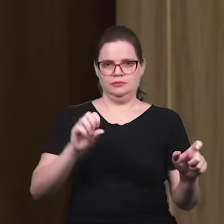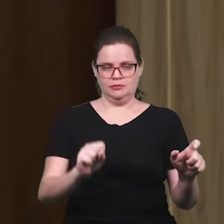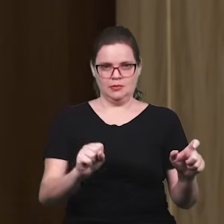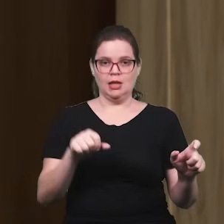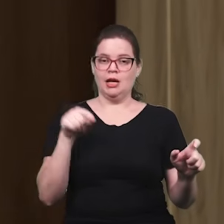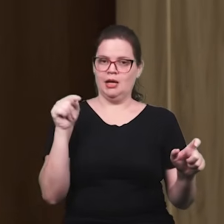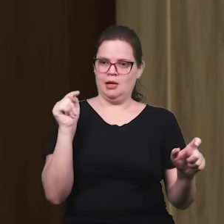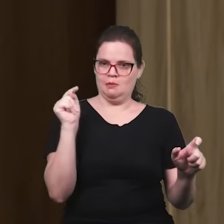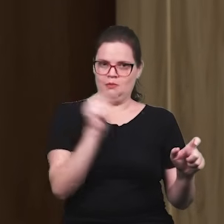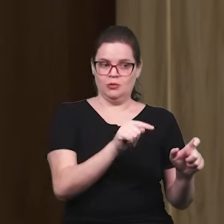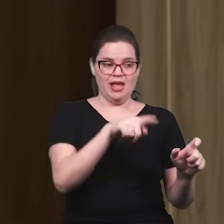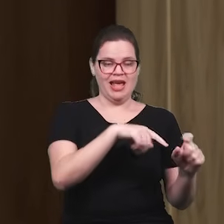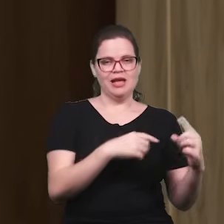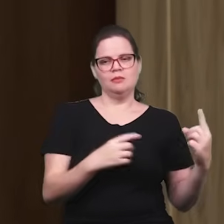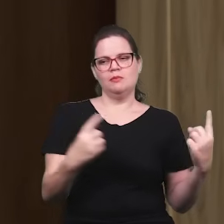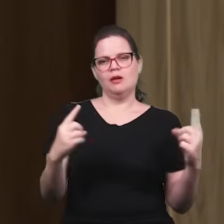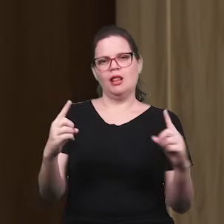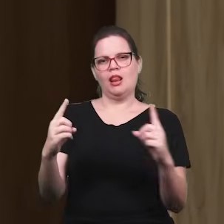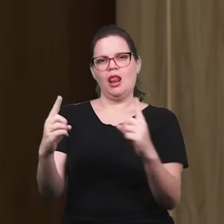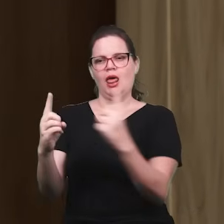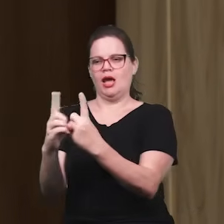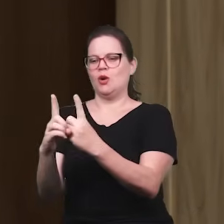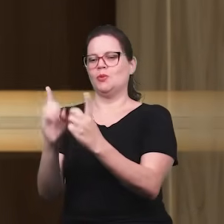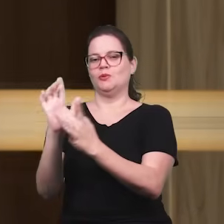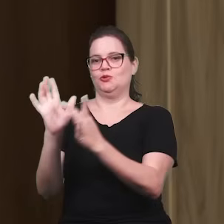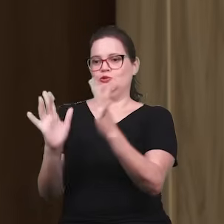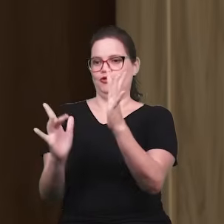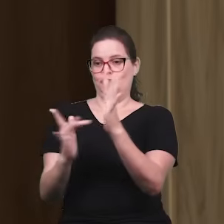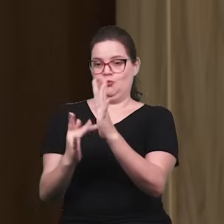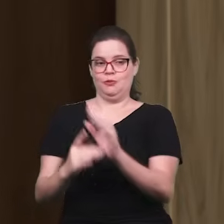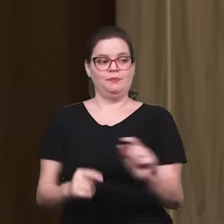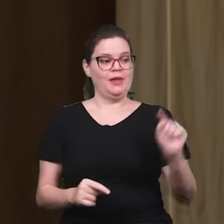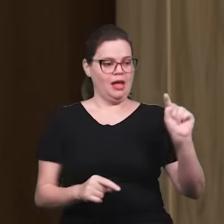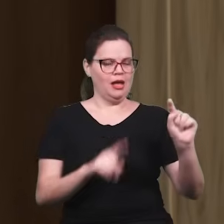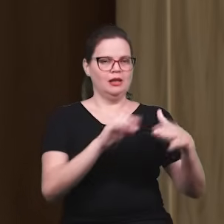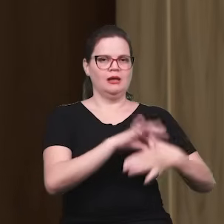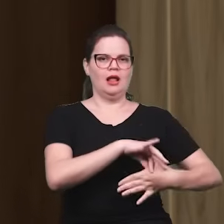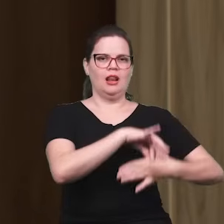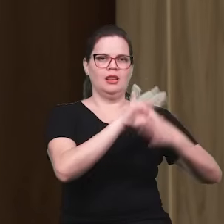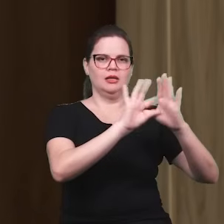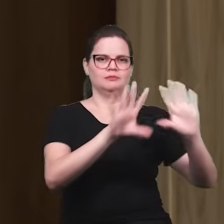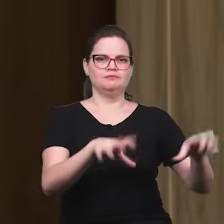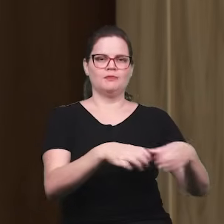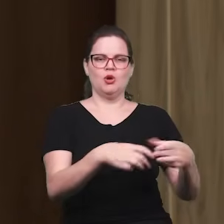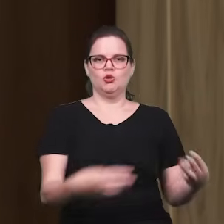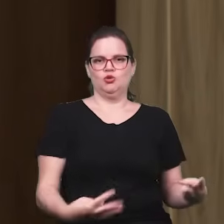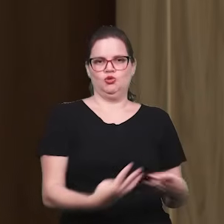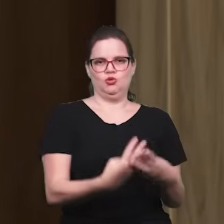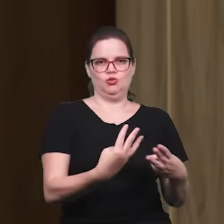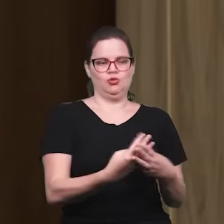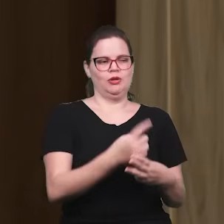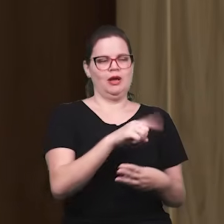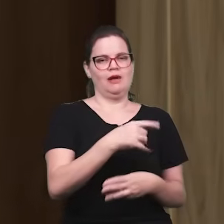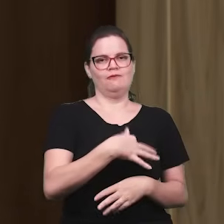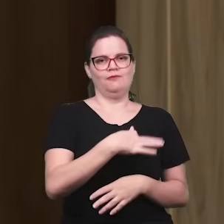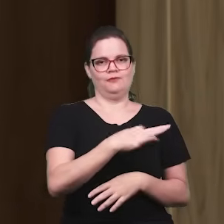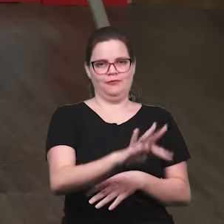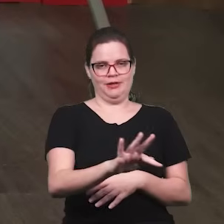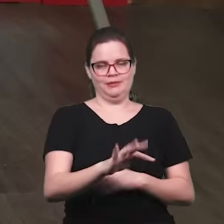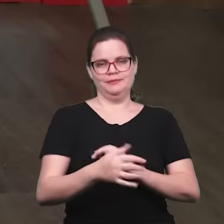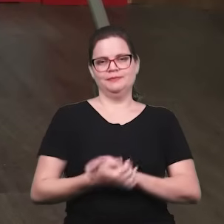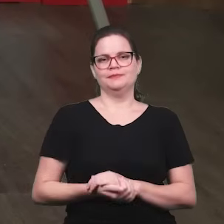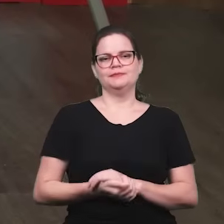Sinédrio chamado Nicodemos. Mas eu estou aqui com os companheiros que sempre me acompanham nesse